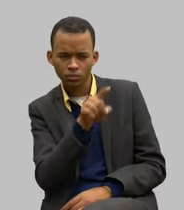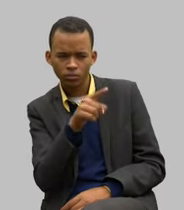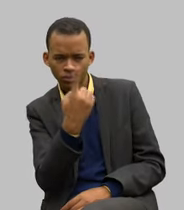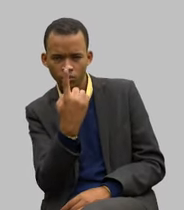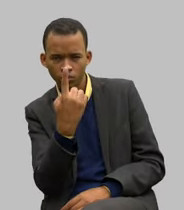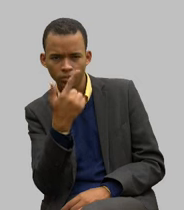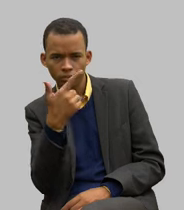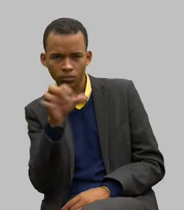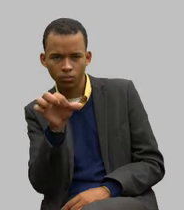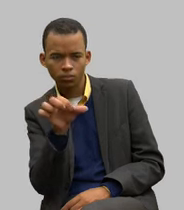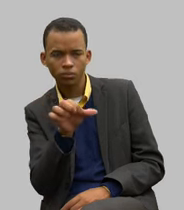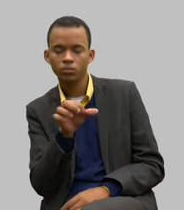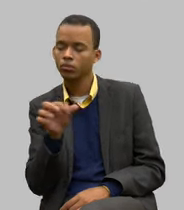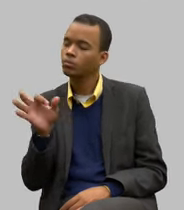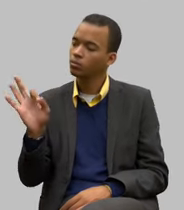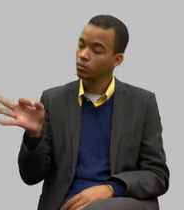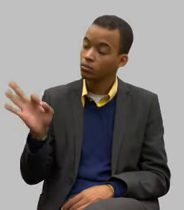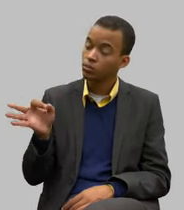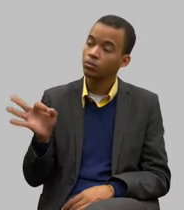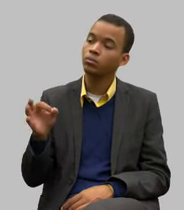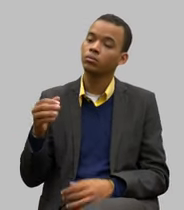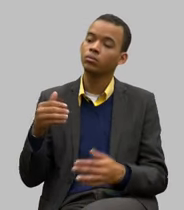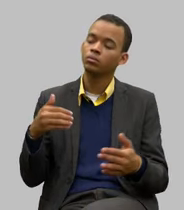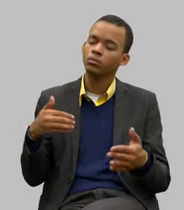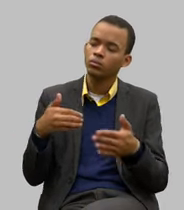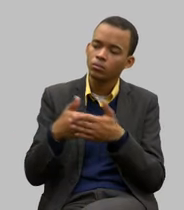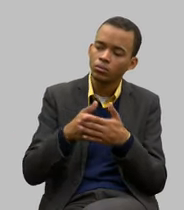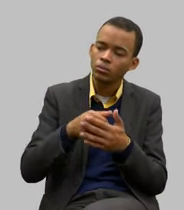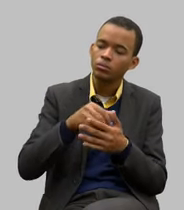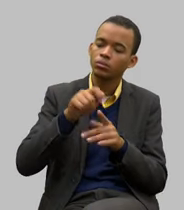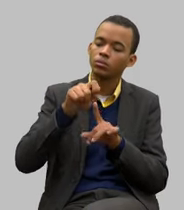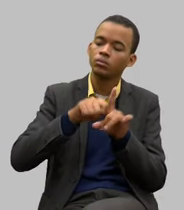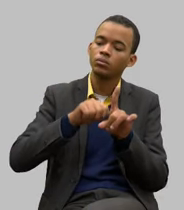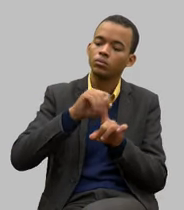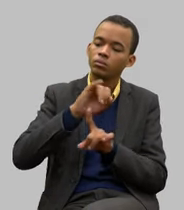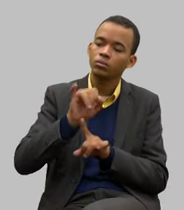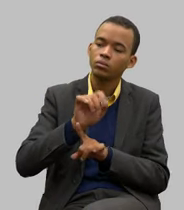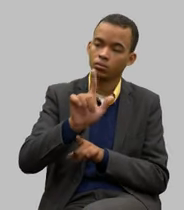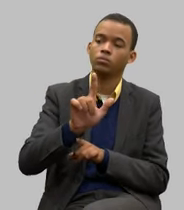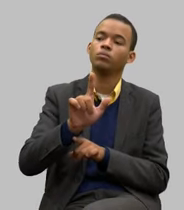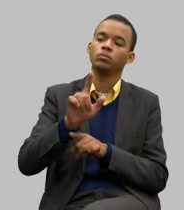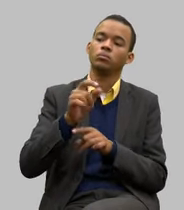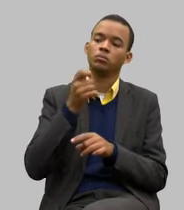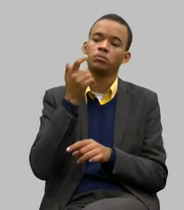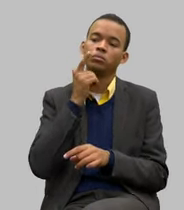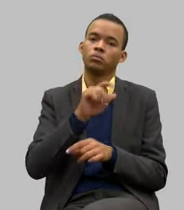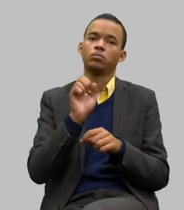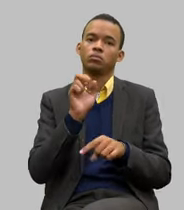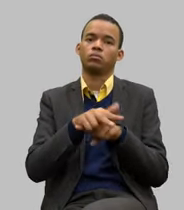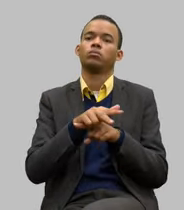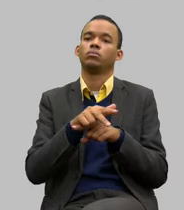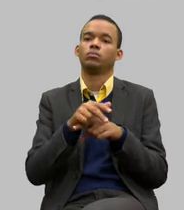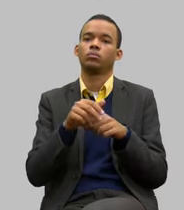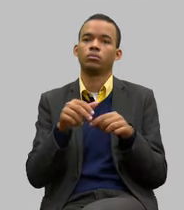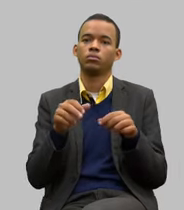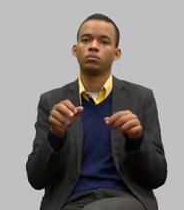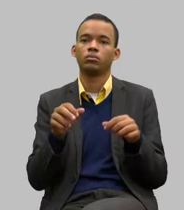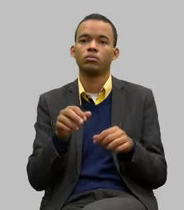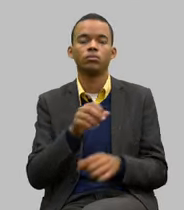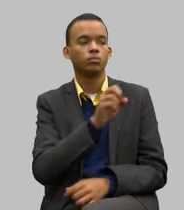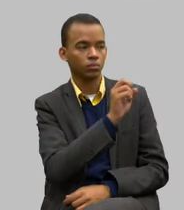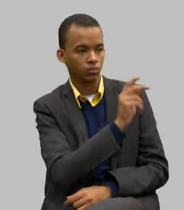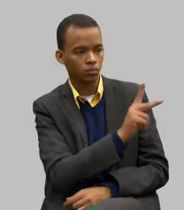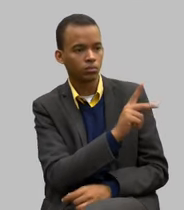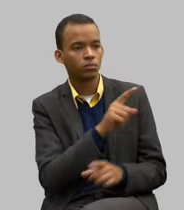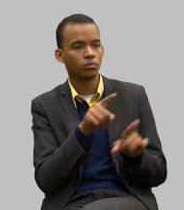total restante aproximadamente no início de Julho início de julho é mas nenhuma Nenhum imprevisto né Ok o sócio